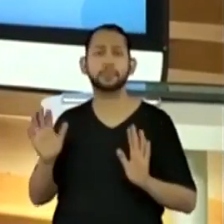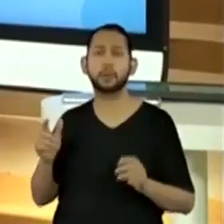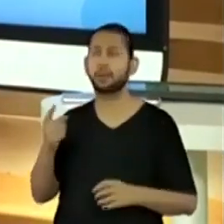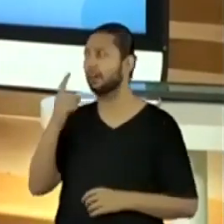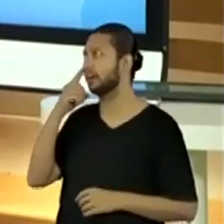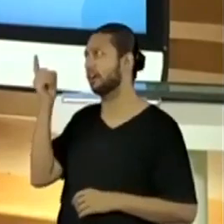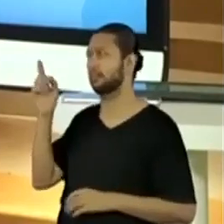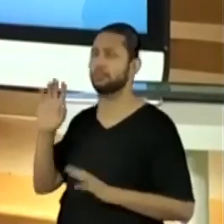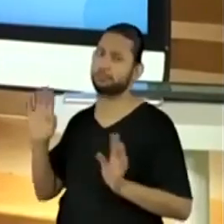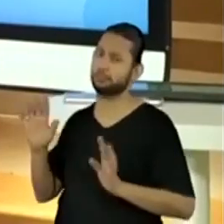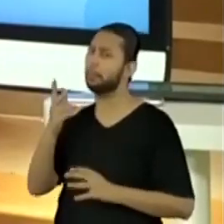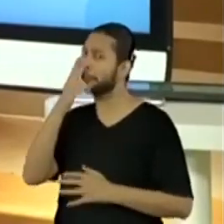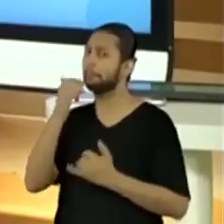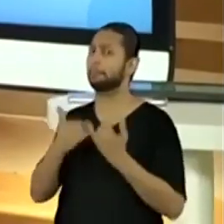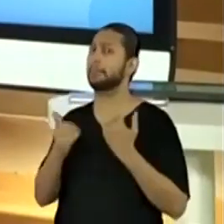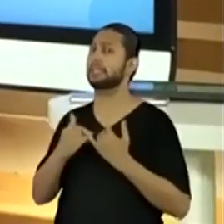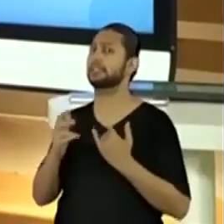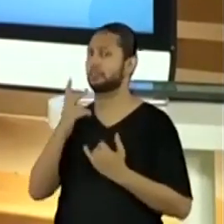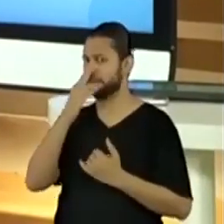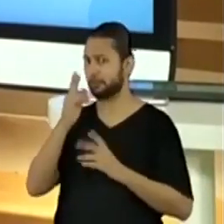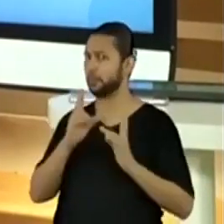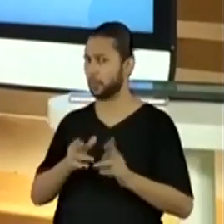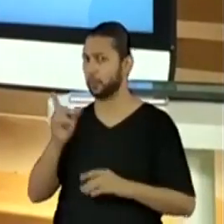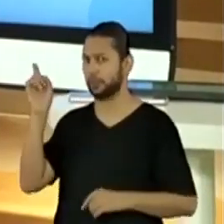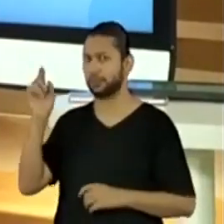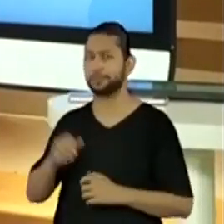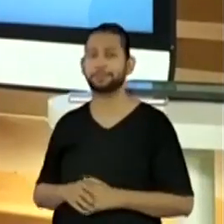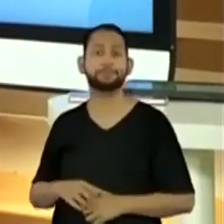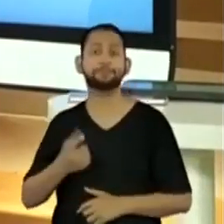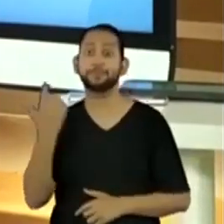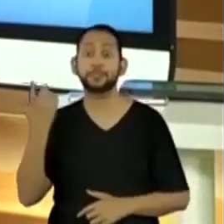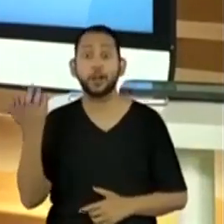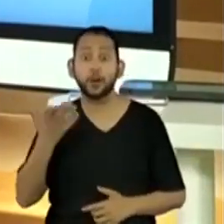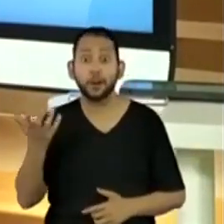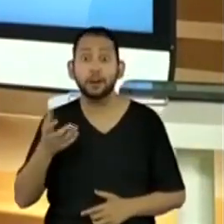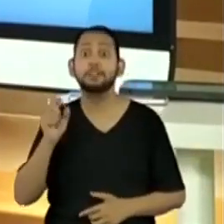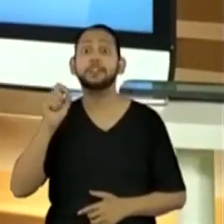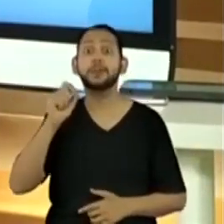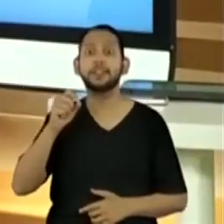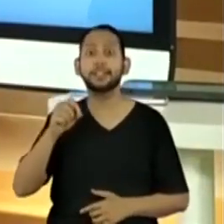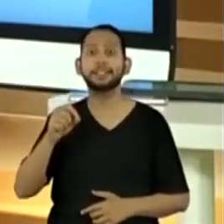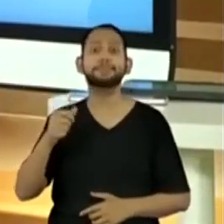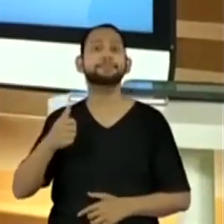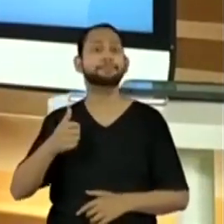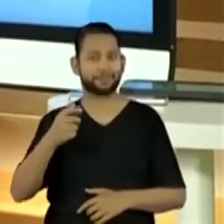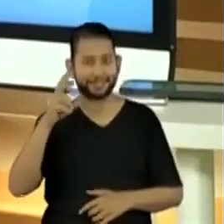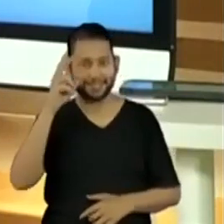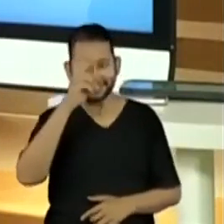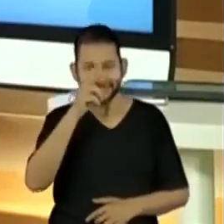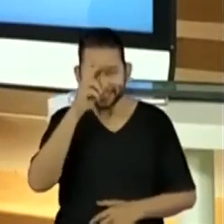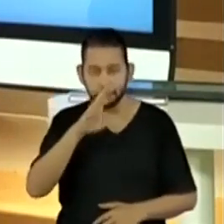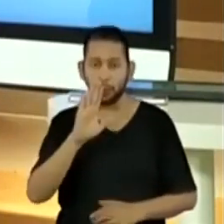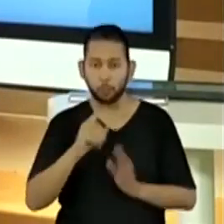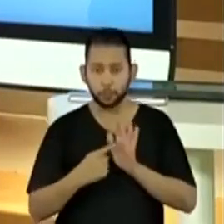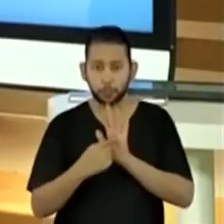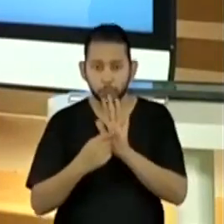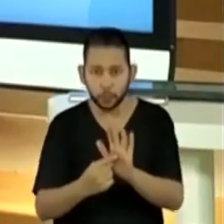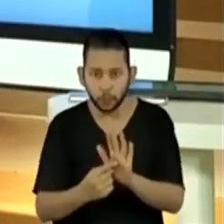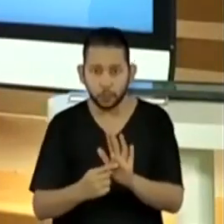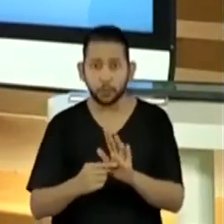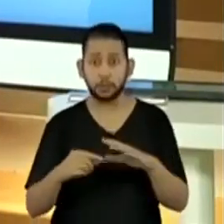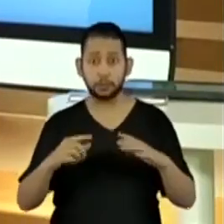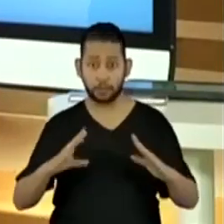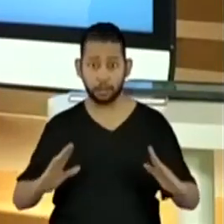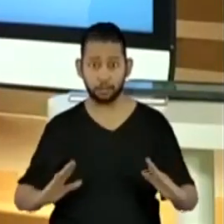outra para a gente conseguir olhar para uma outra característica aqui. Aquela era uma pirâmide. Quais